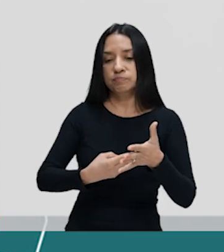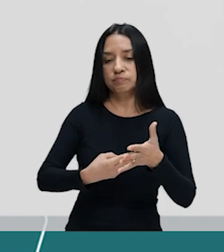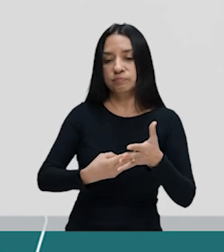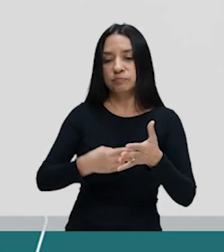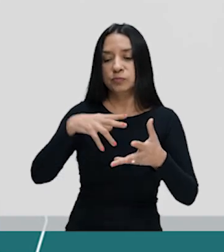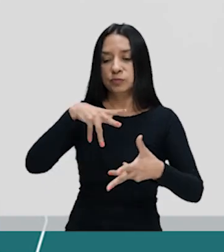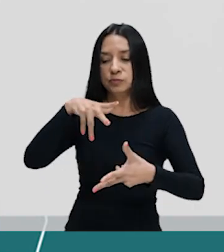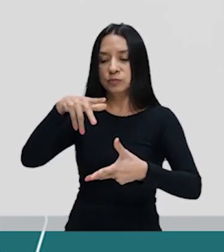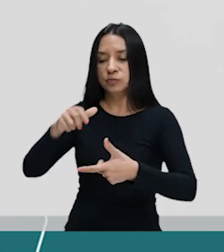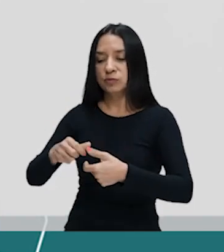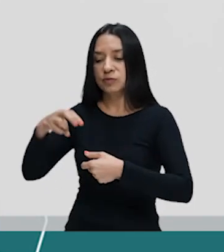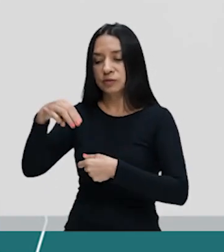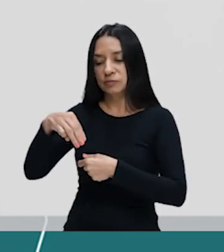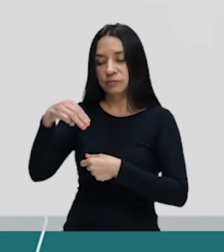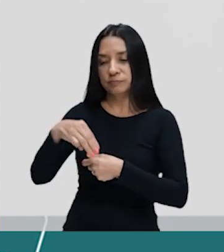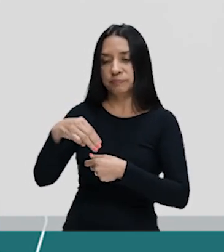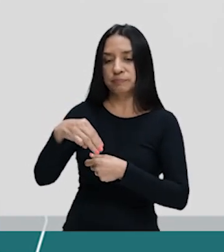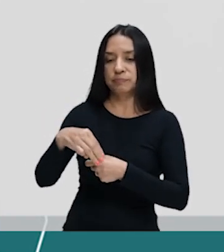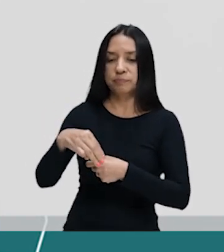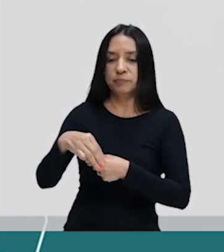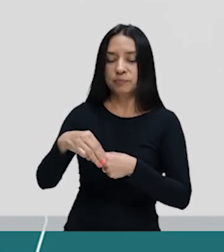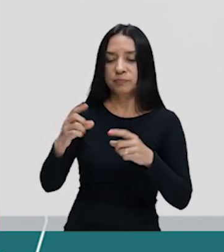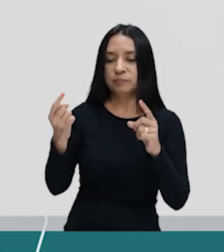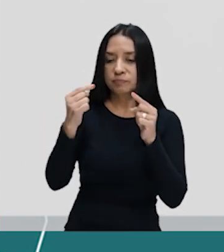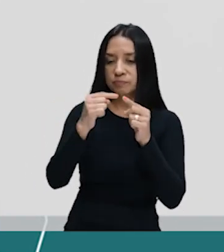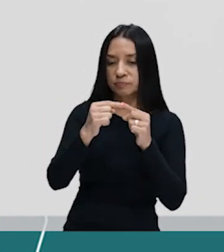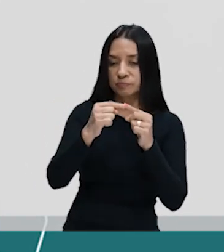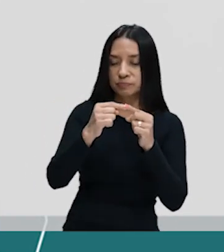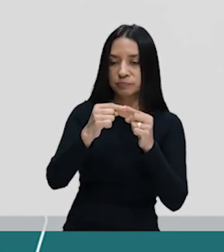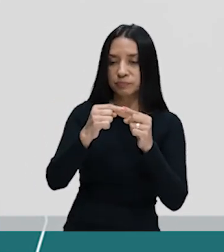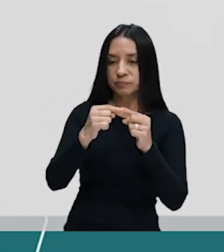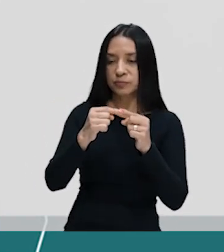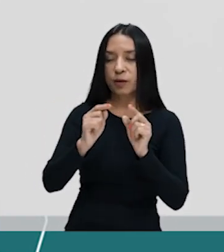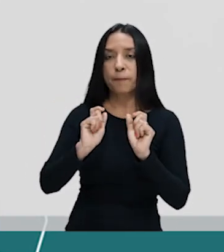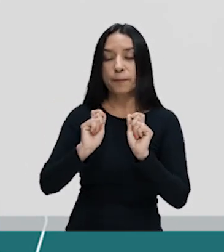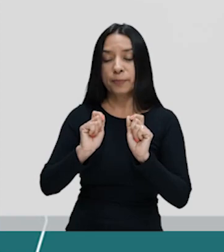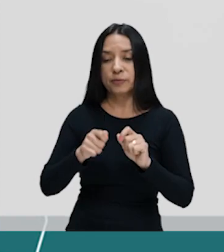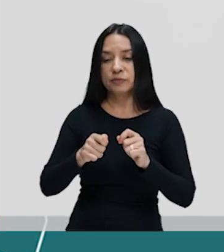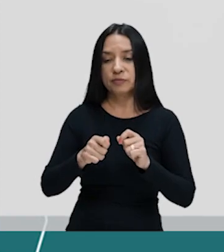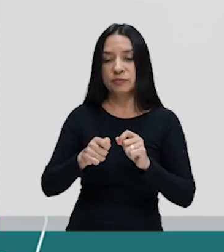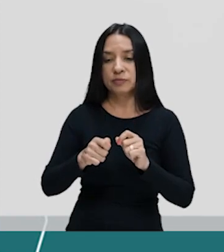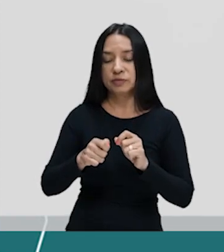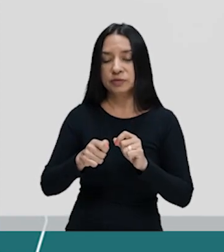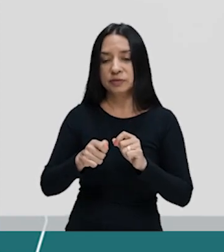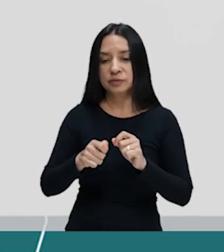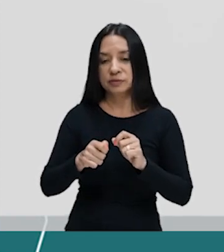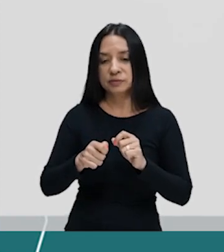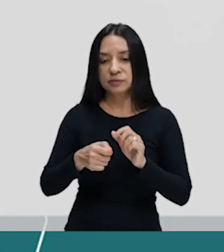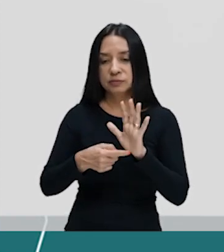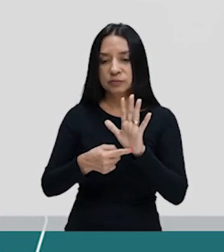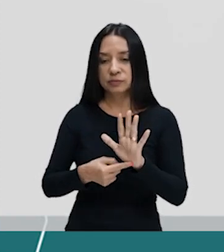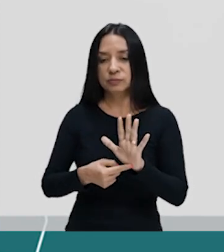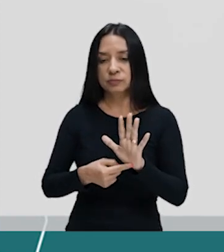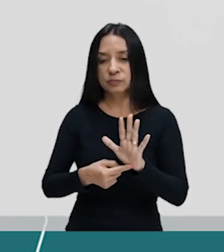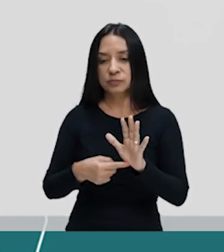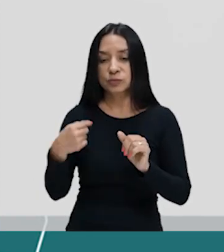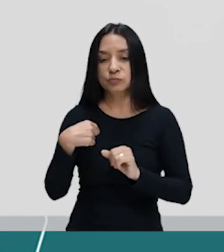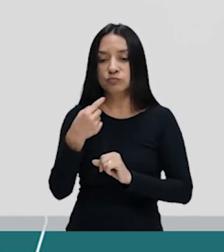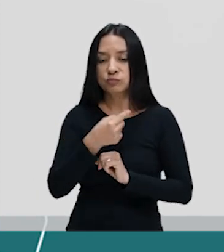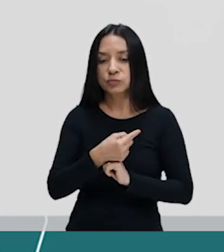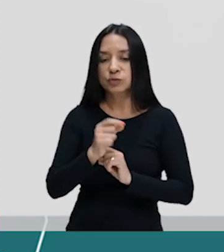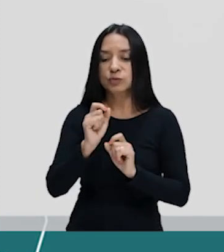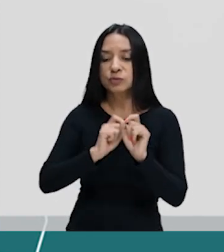De um universo matemático em comum, tá? E aí, possivelmente, ele vai trazer para a gente aquilo que a